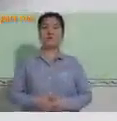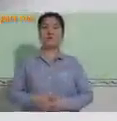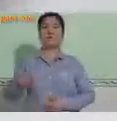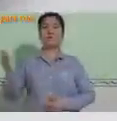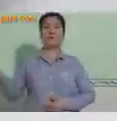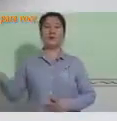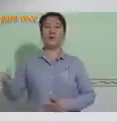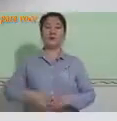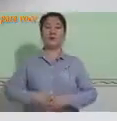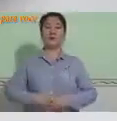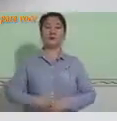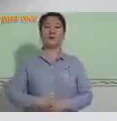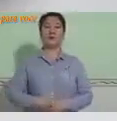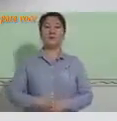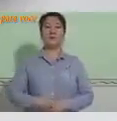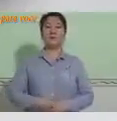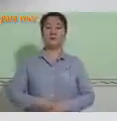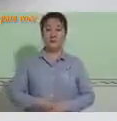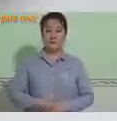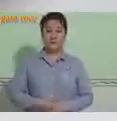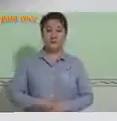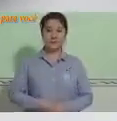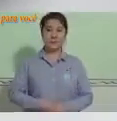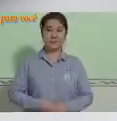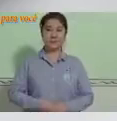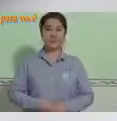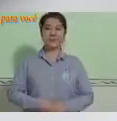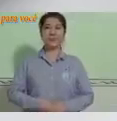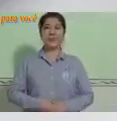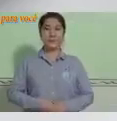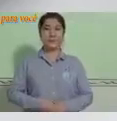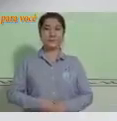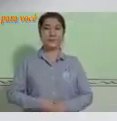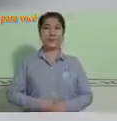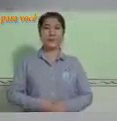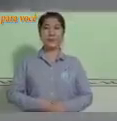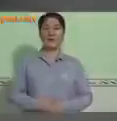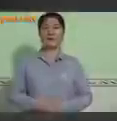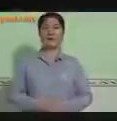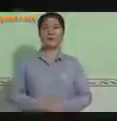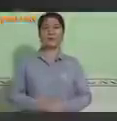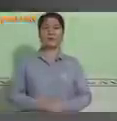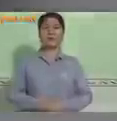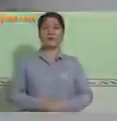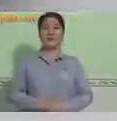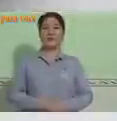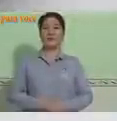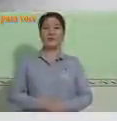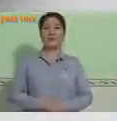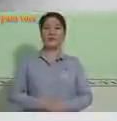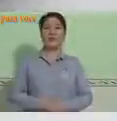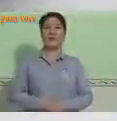A anestesia para a cirurgia do túnel do carpo pode ser feita localmente apenas na mão, perto do ombro, ou o cirurgião